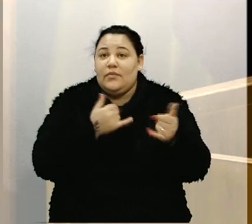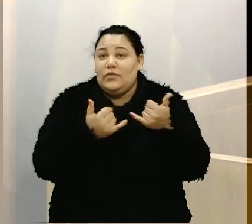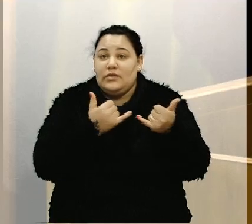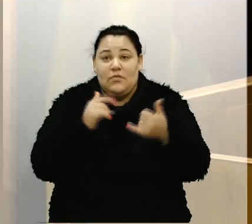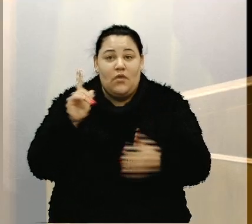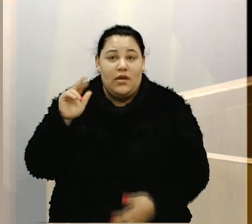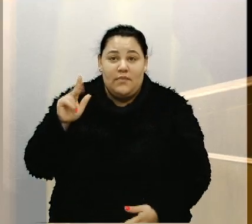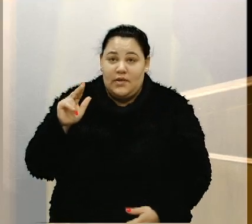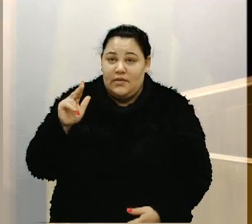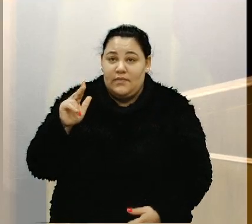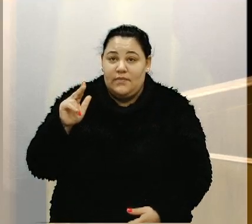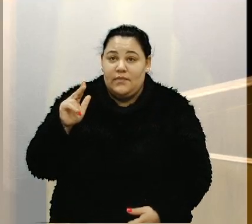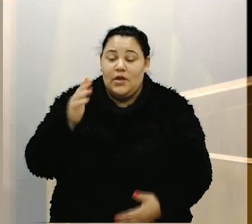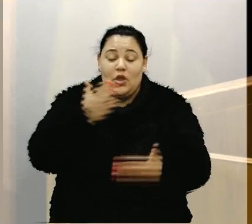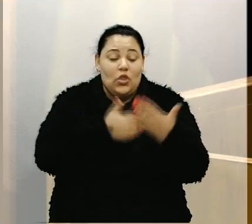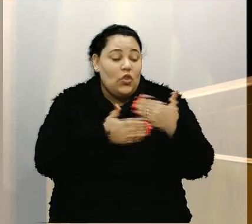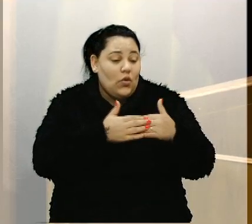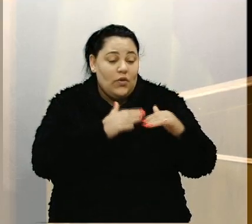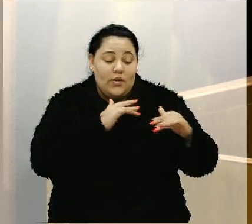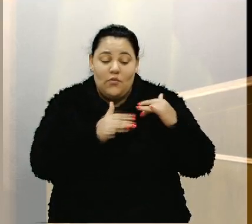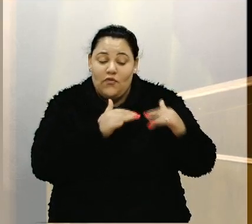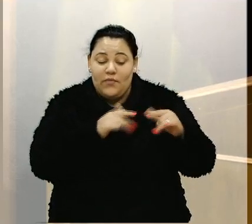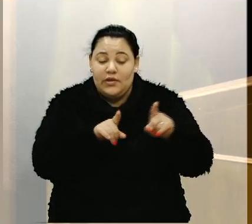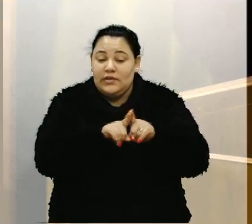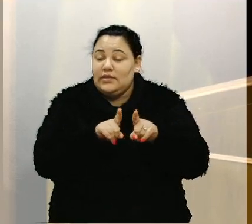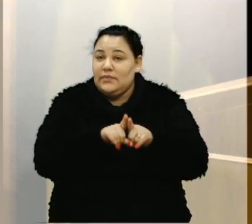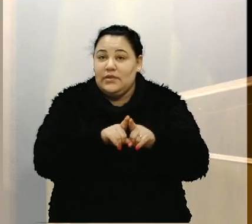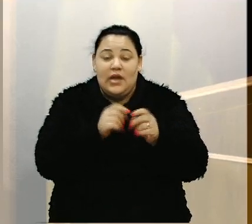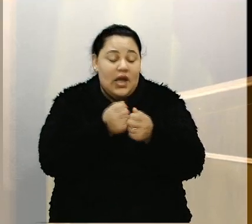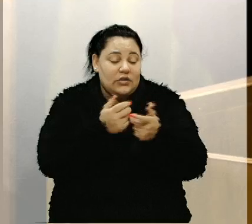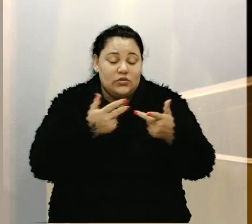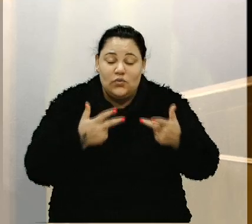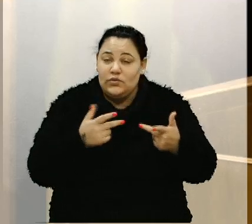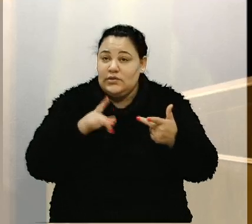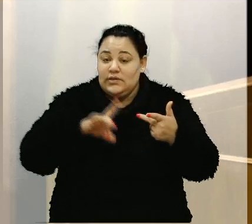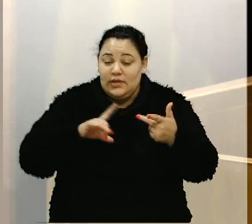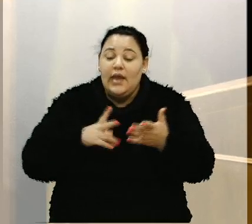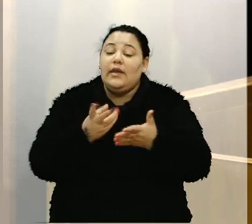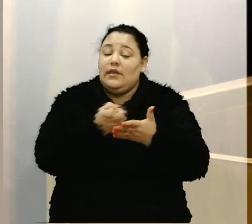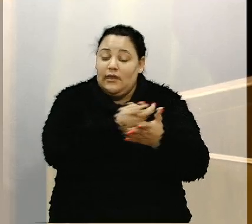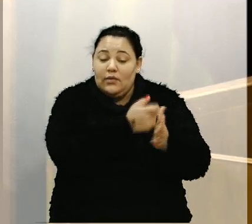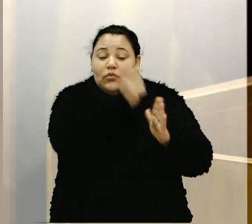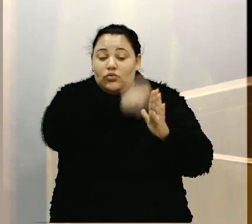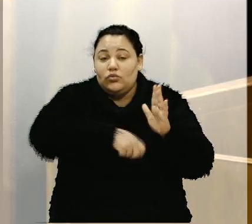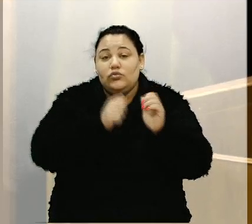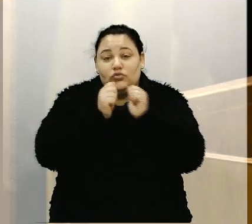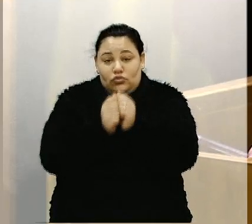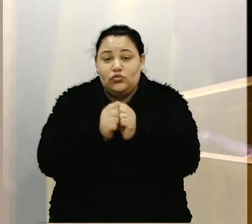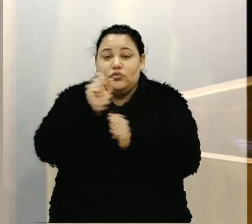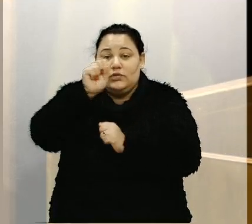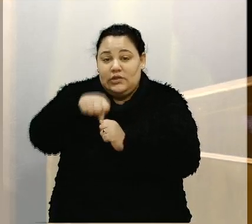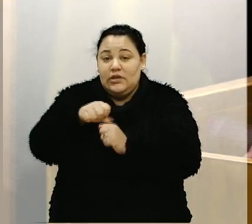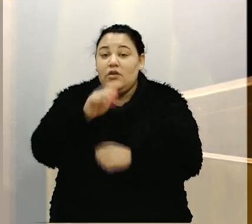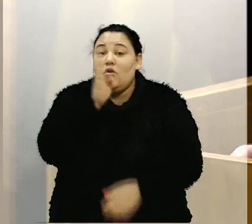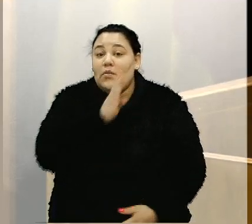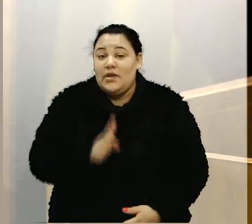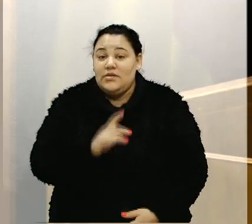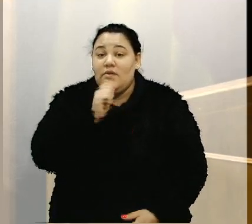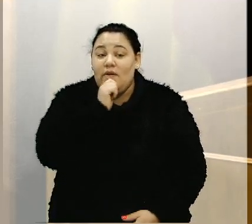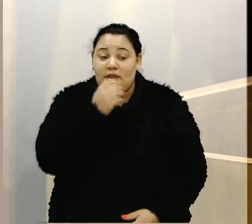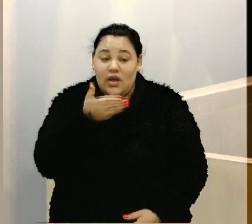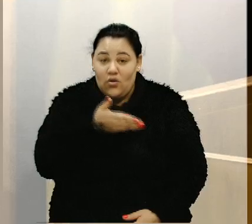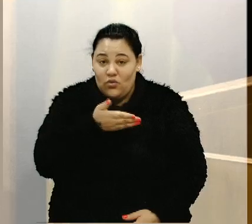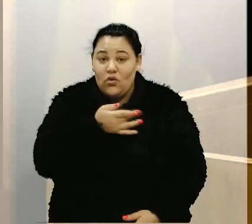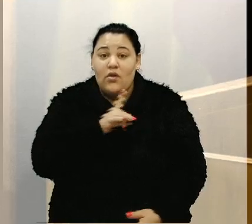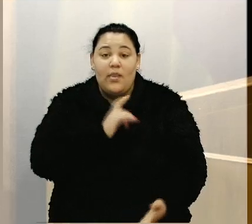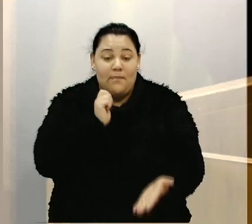irmã, toda essa movimentação, essas peças, possui tributação. E o Brasil ainda hoje, tributa, com